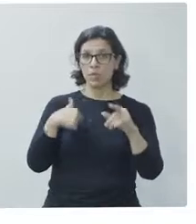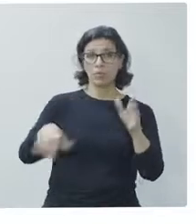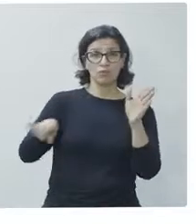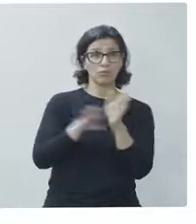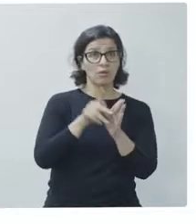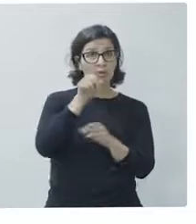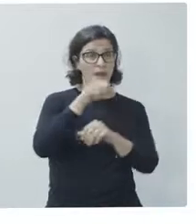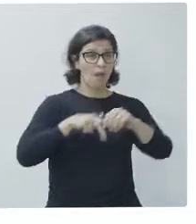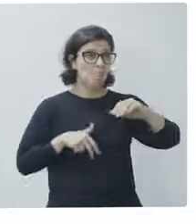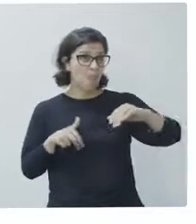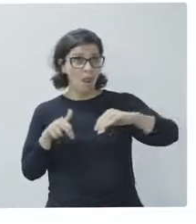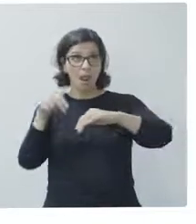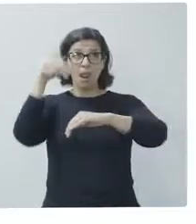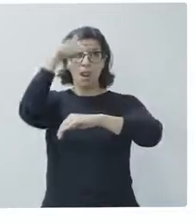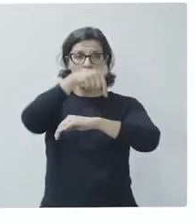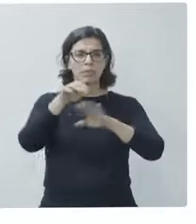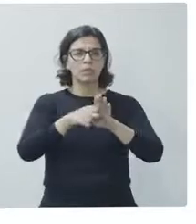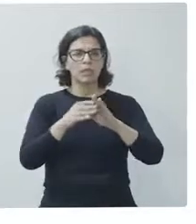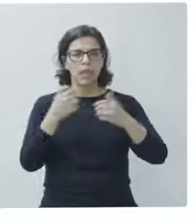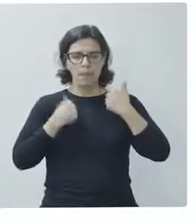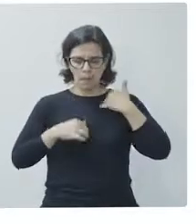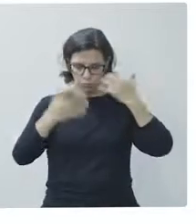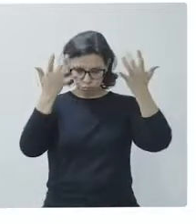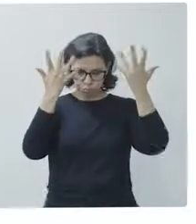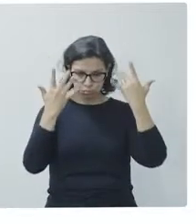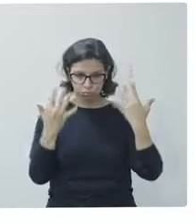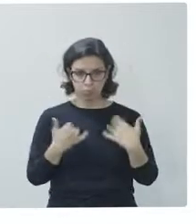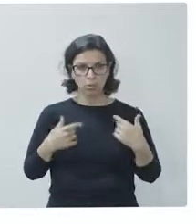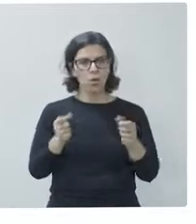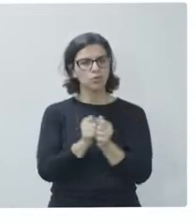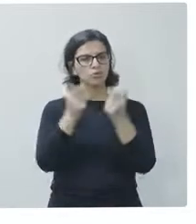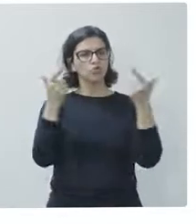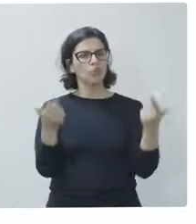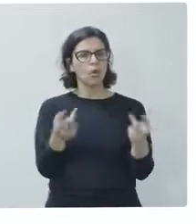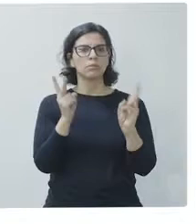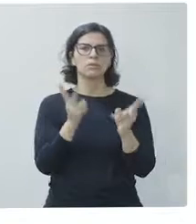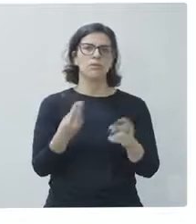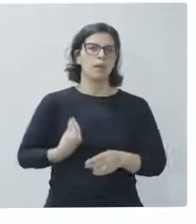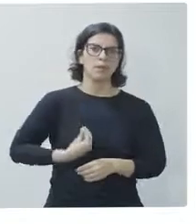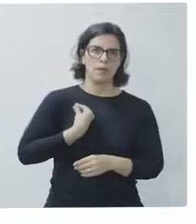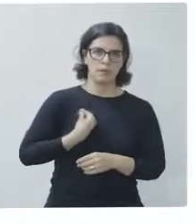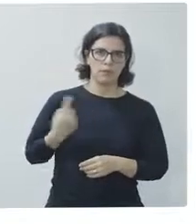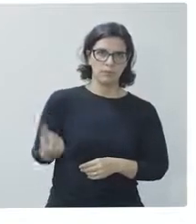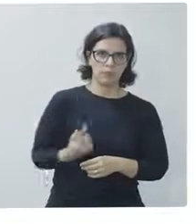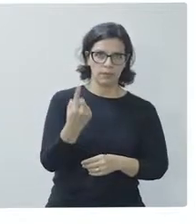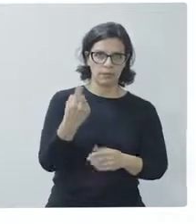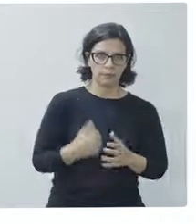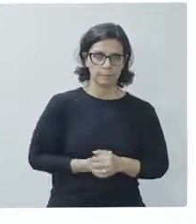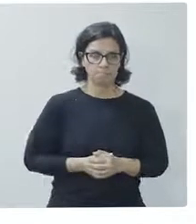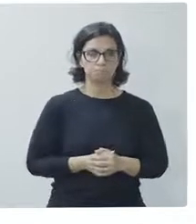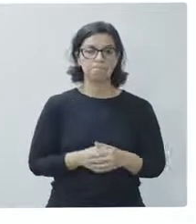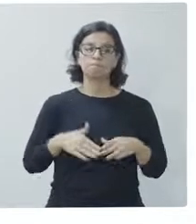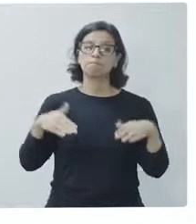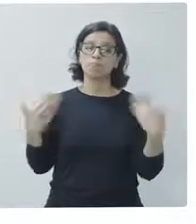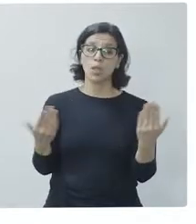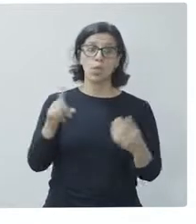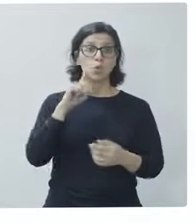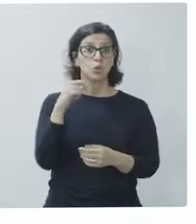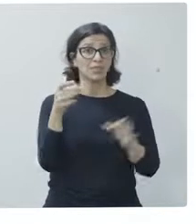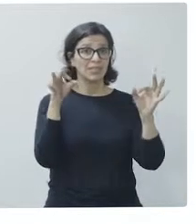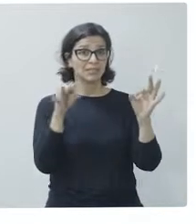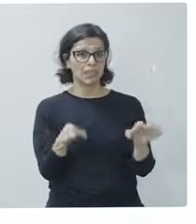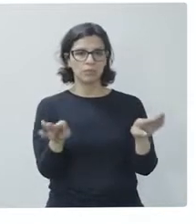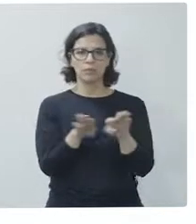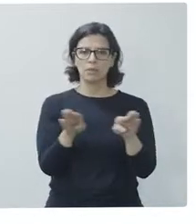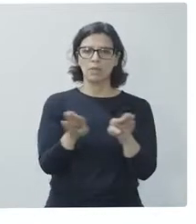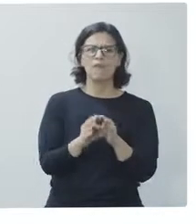chegar à fonte, banhar-se em suas águas e ter sorte a vida inteira. No dia